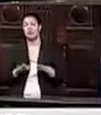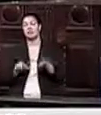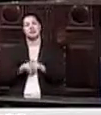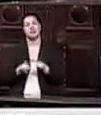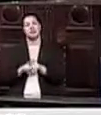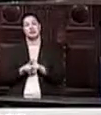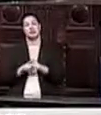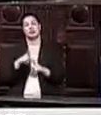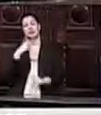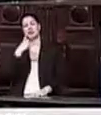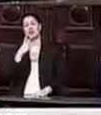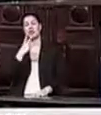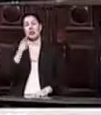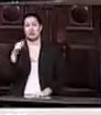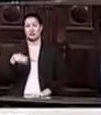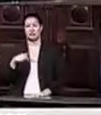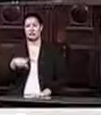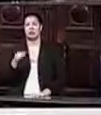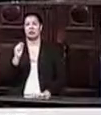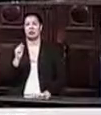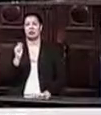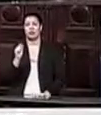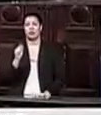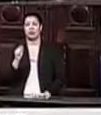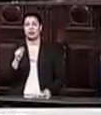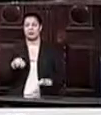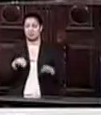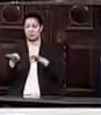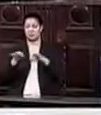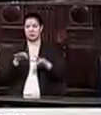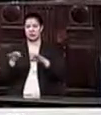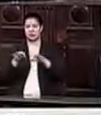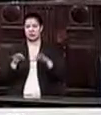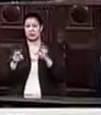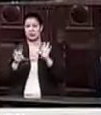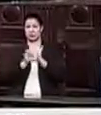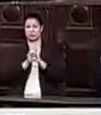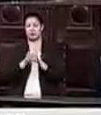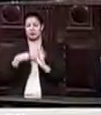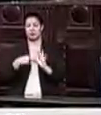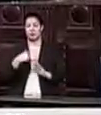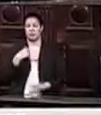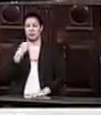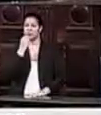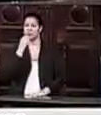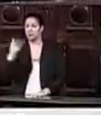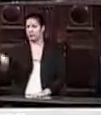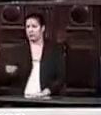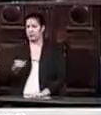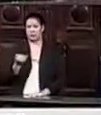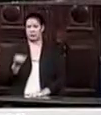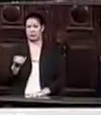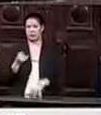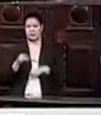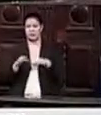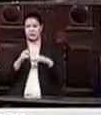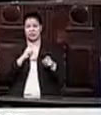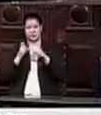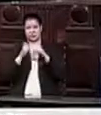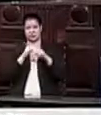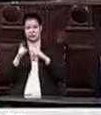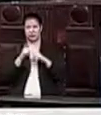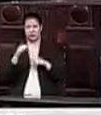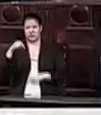também abordando aqui a questão de um projeto de lei que tive a oportunidade de discutir